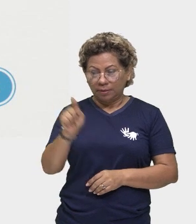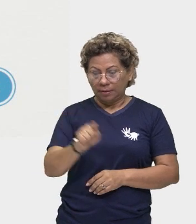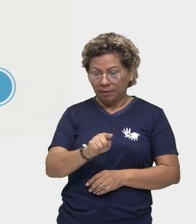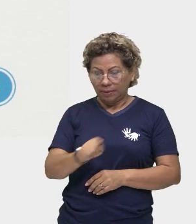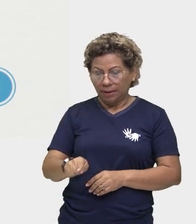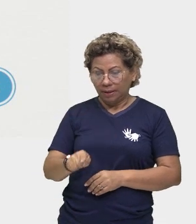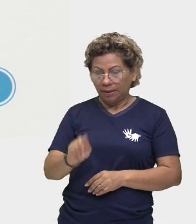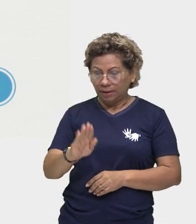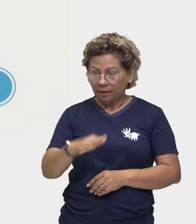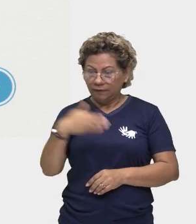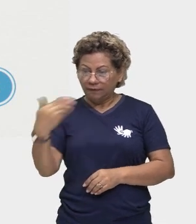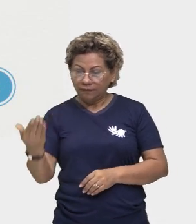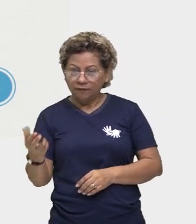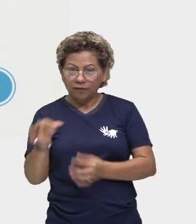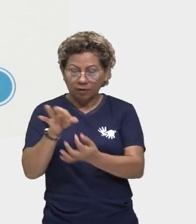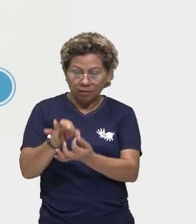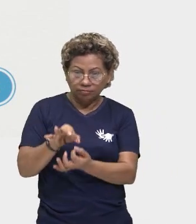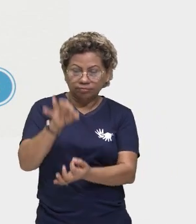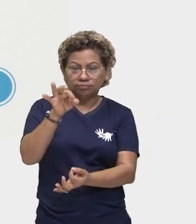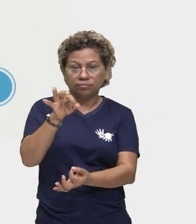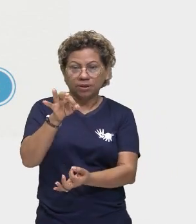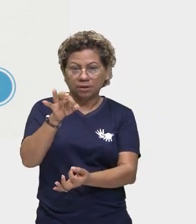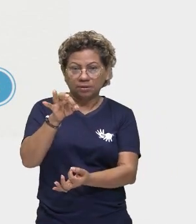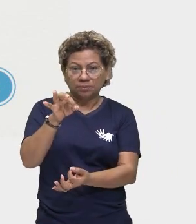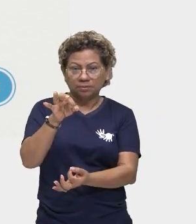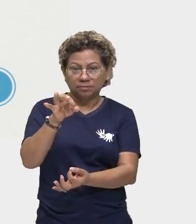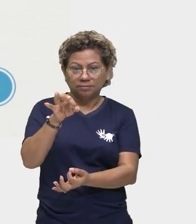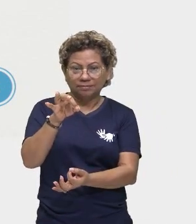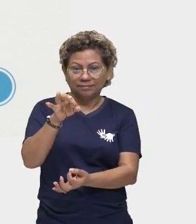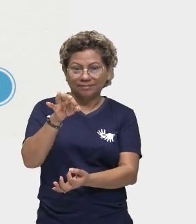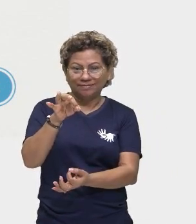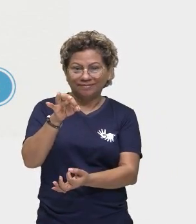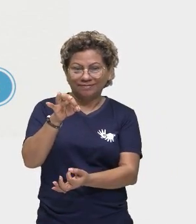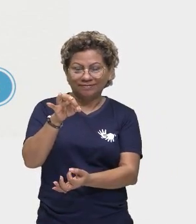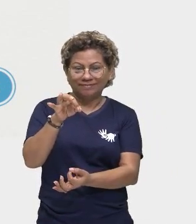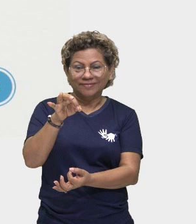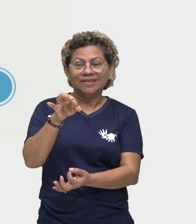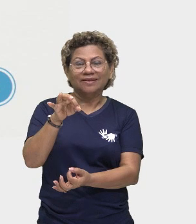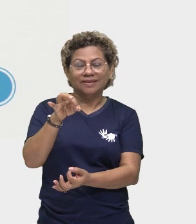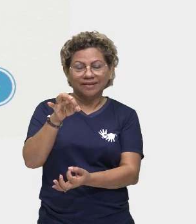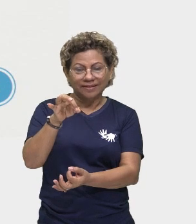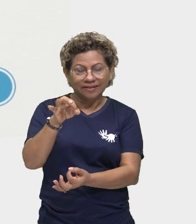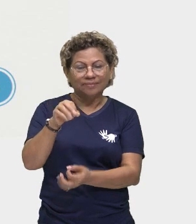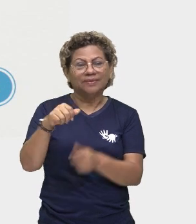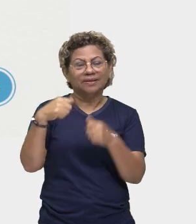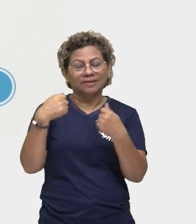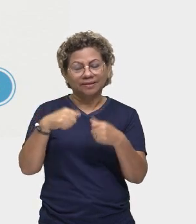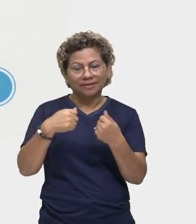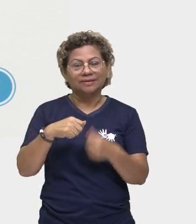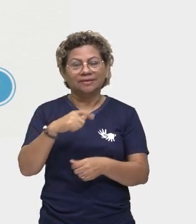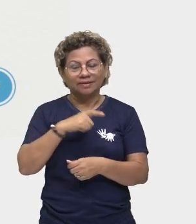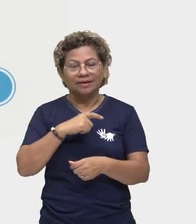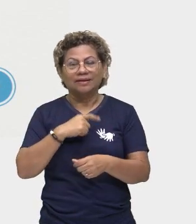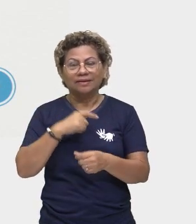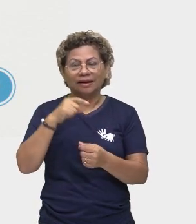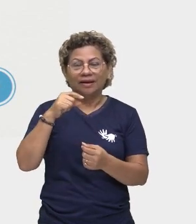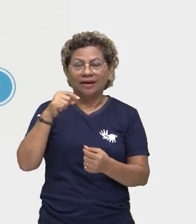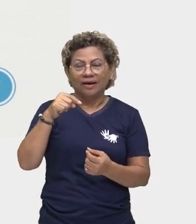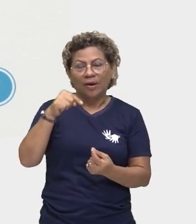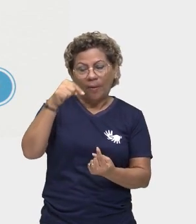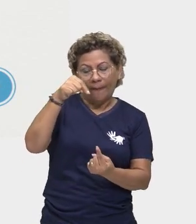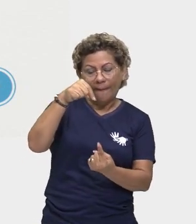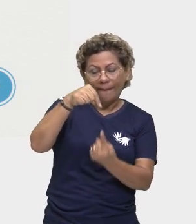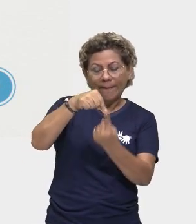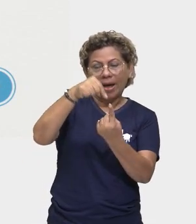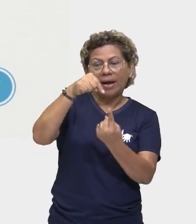um segmento desses pontos, todos os pontos devem pertencer ao polígono. Como no caso